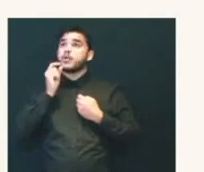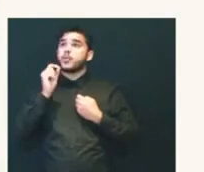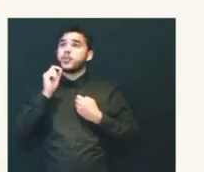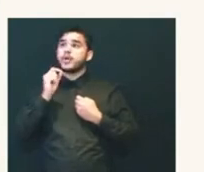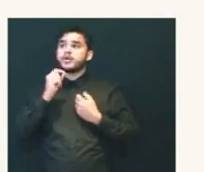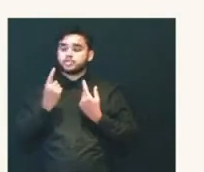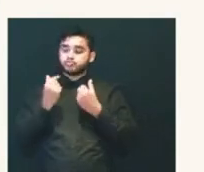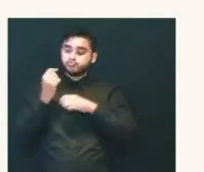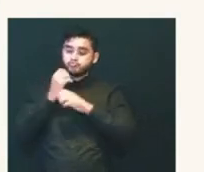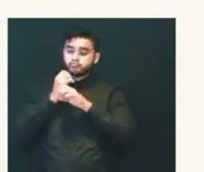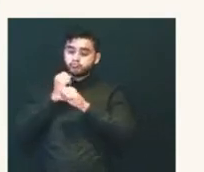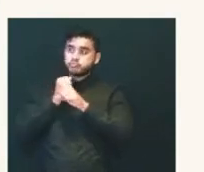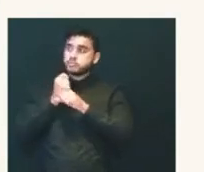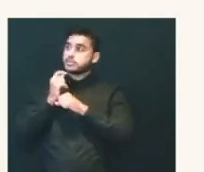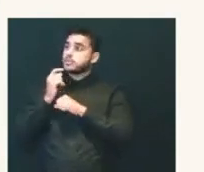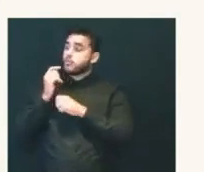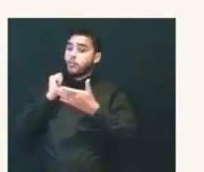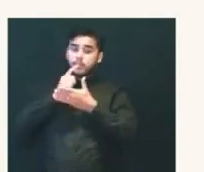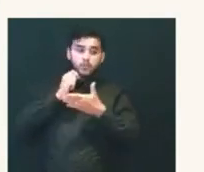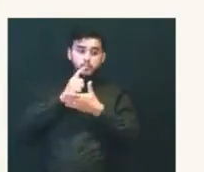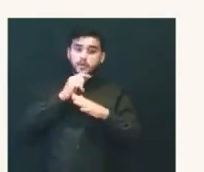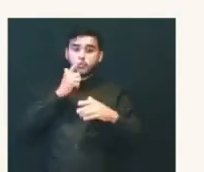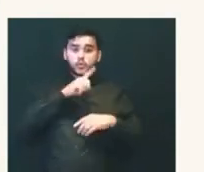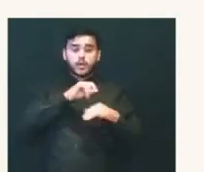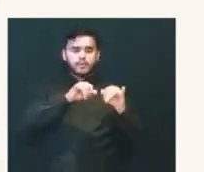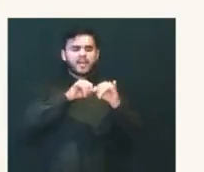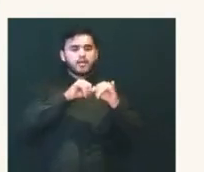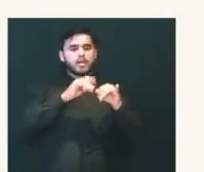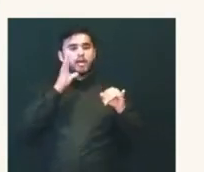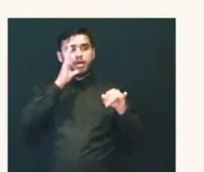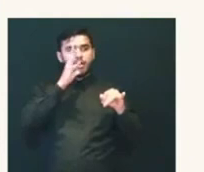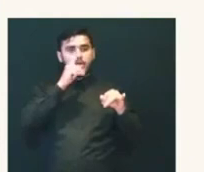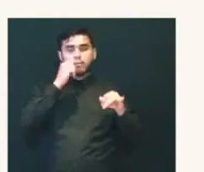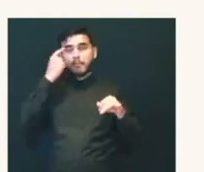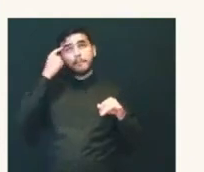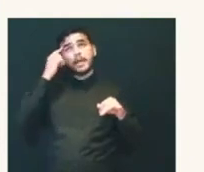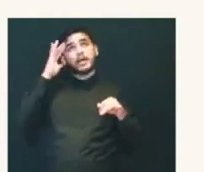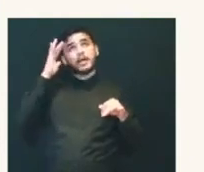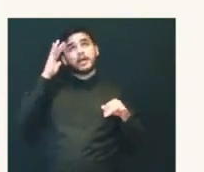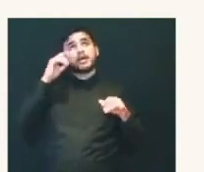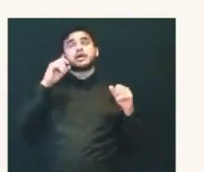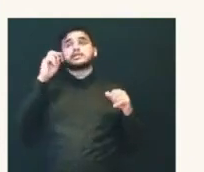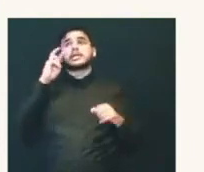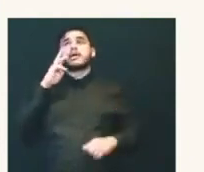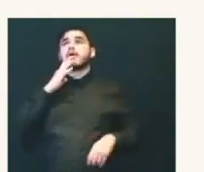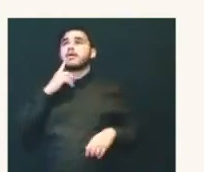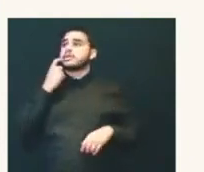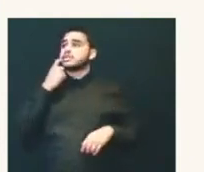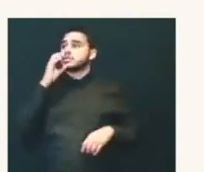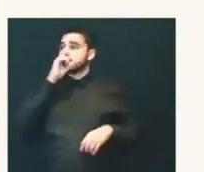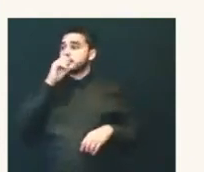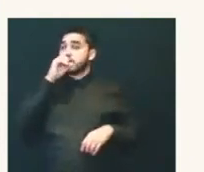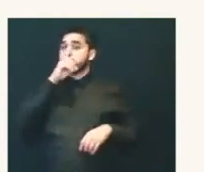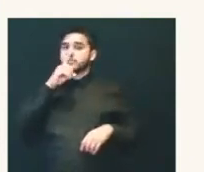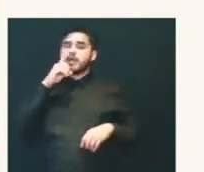eu vou comprar, tempo para não ficar pensando durante a semana o que é que vai ser a refeição, e faz com que